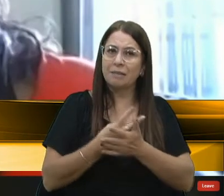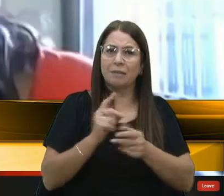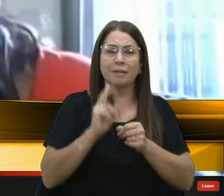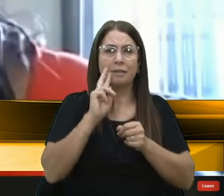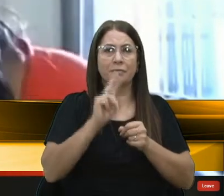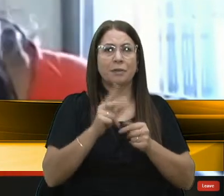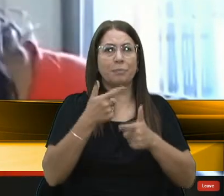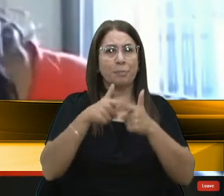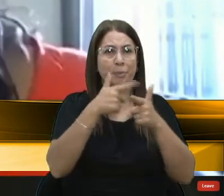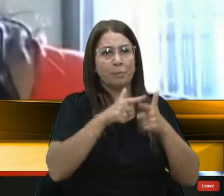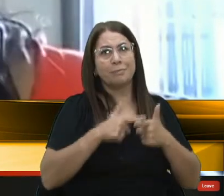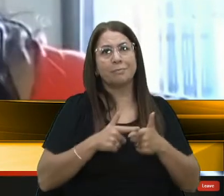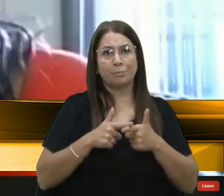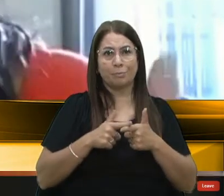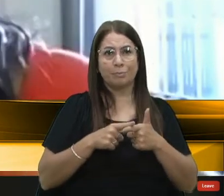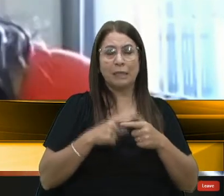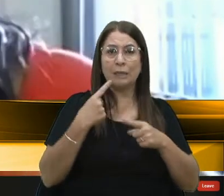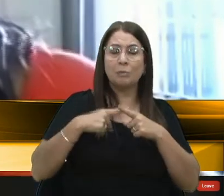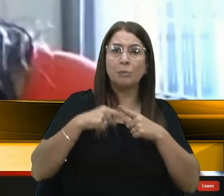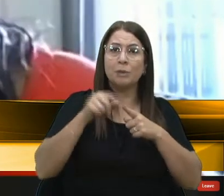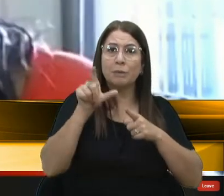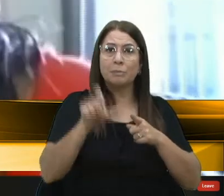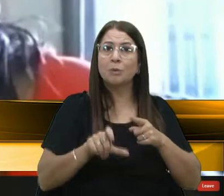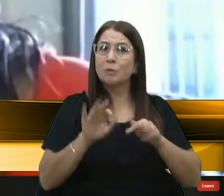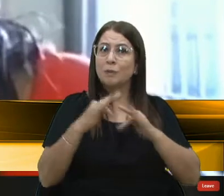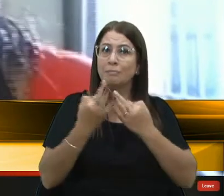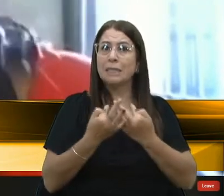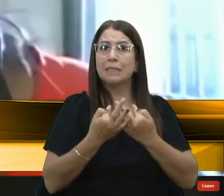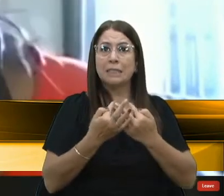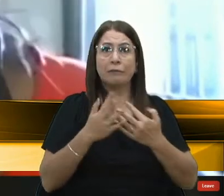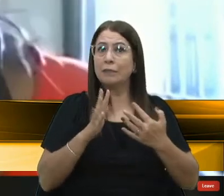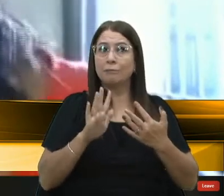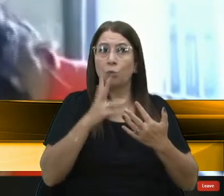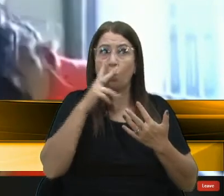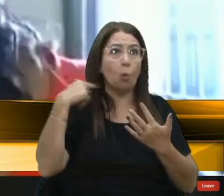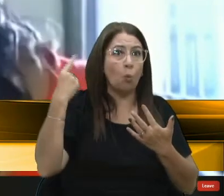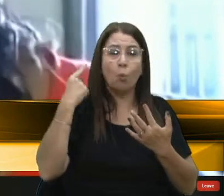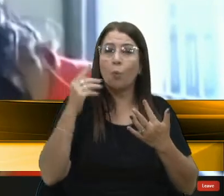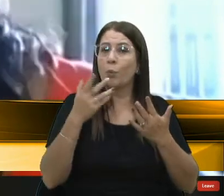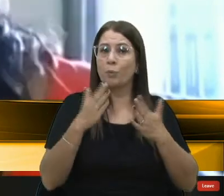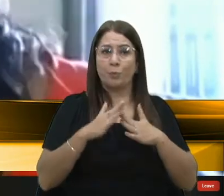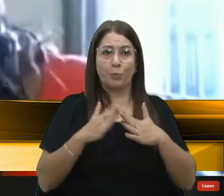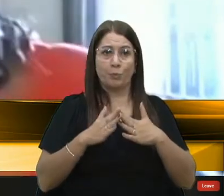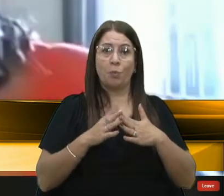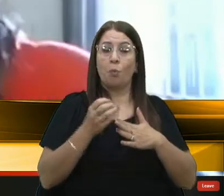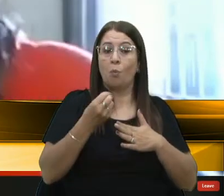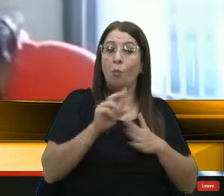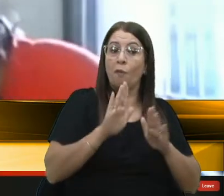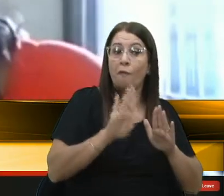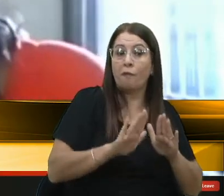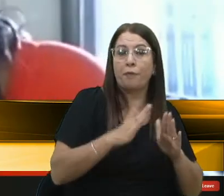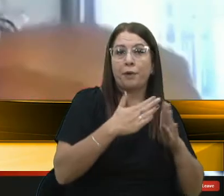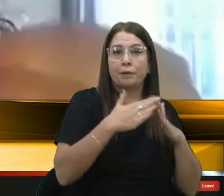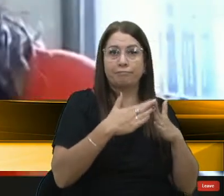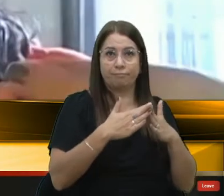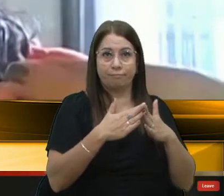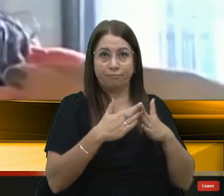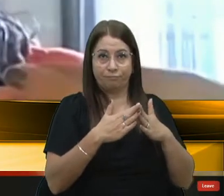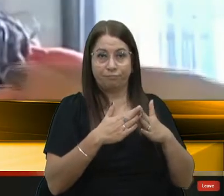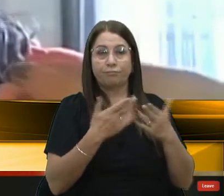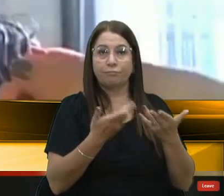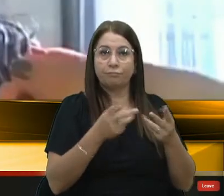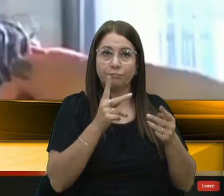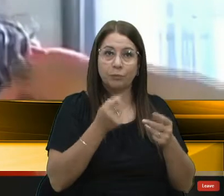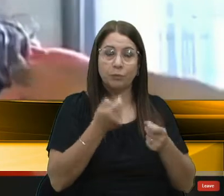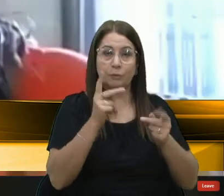muito problema, porque as pessoas, famílias estão enlouquecendo em casa. Né? Ou ficam em casa, e aí a maior parte das